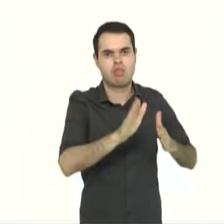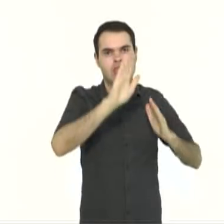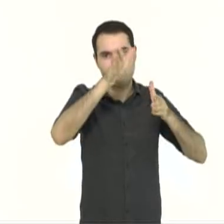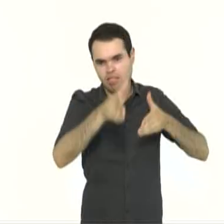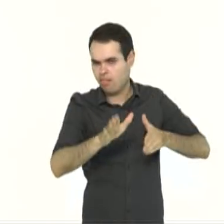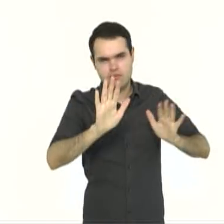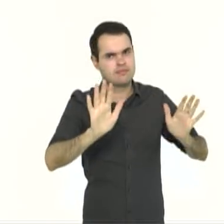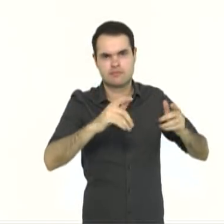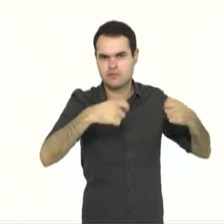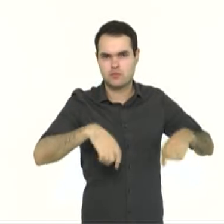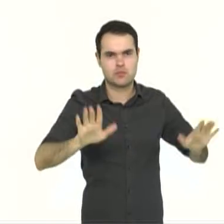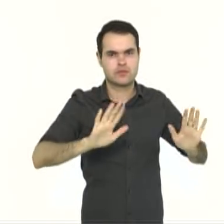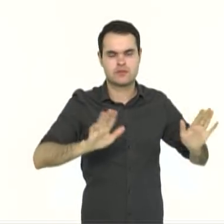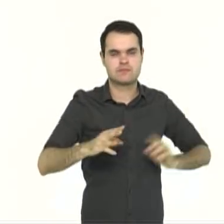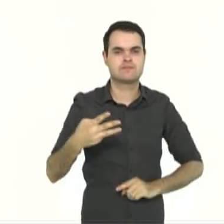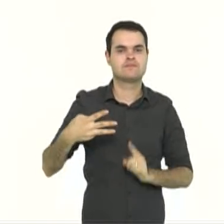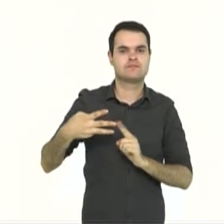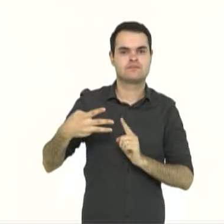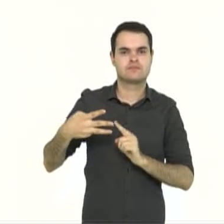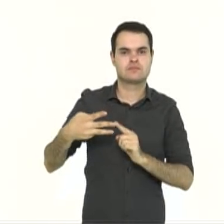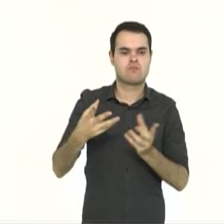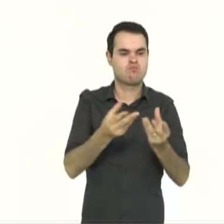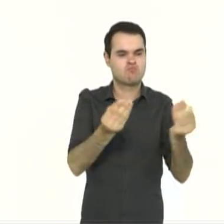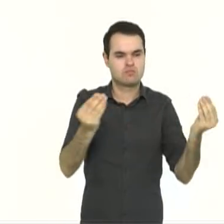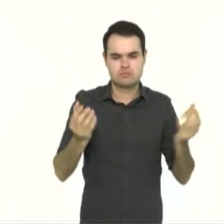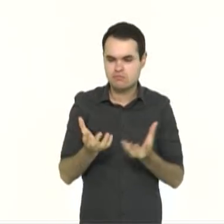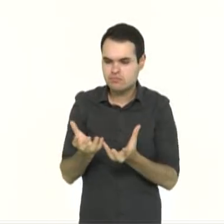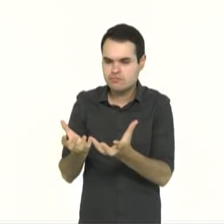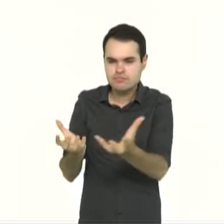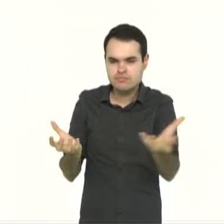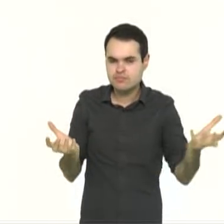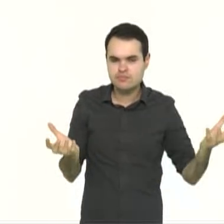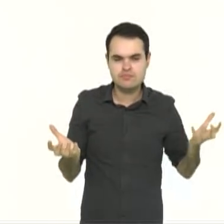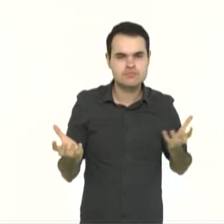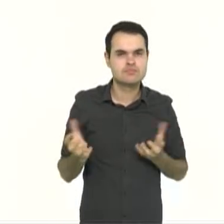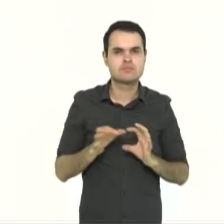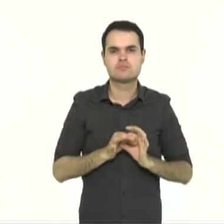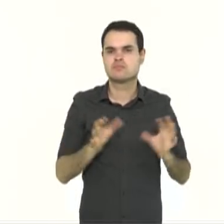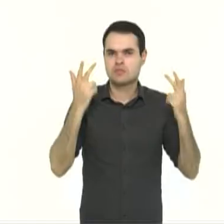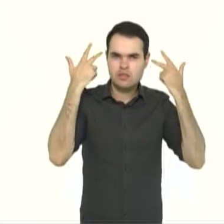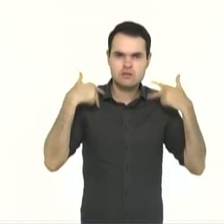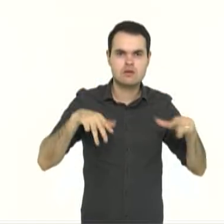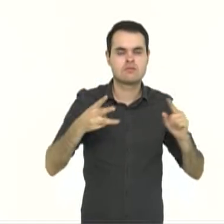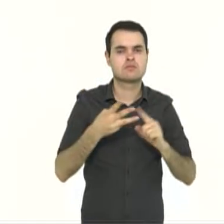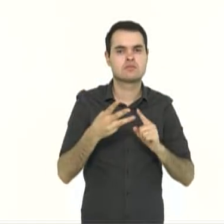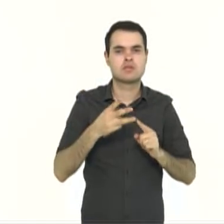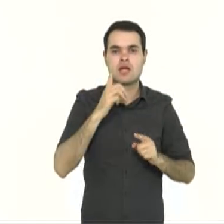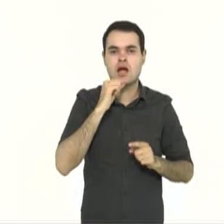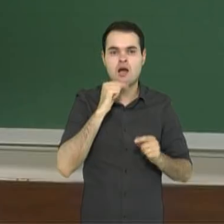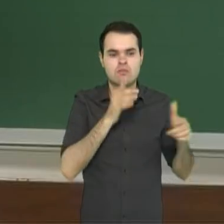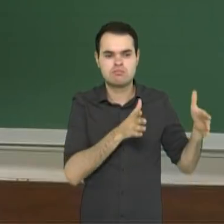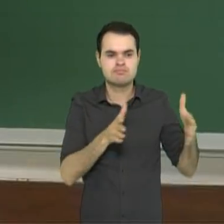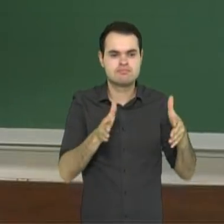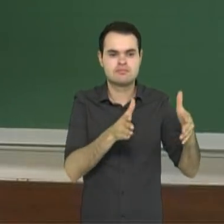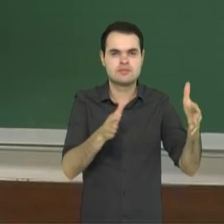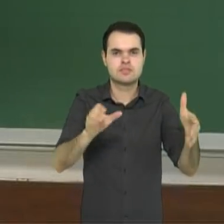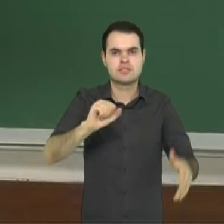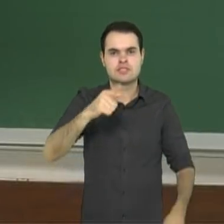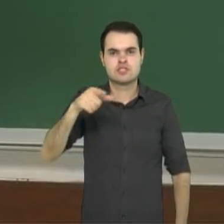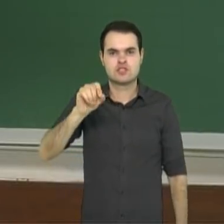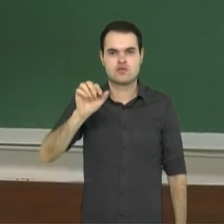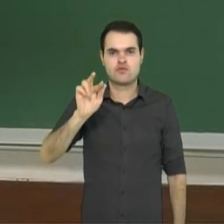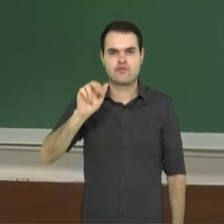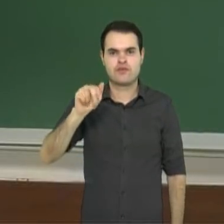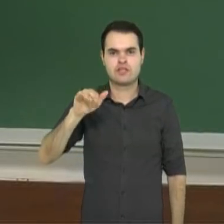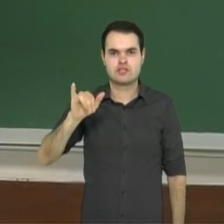descer morros. Abundância de pastagens naturais e disponibilidade de água do nosso maravilhoso Rio